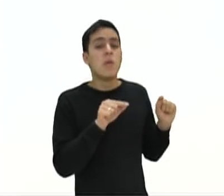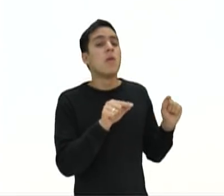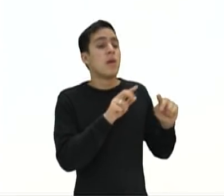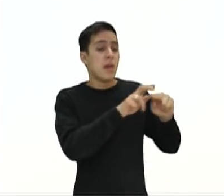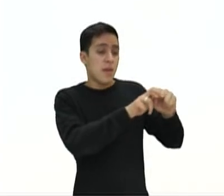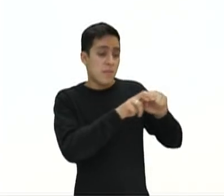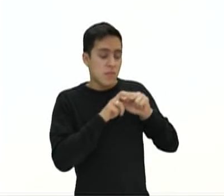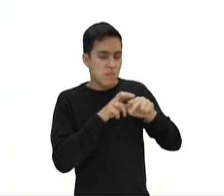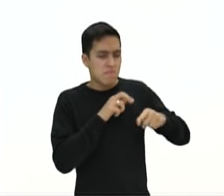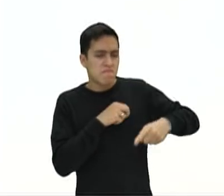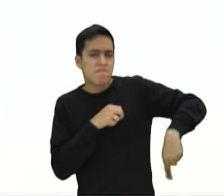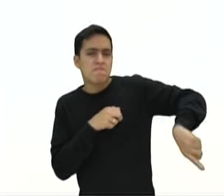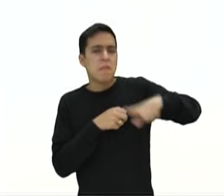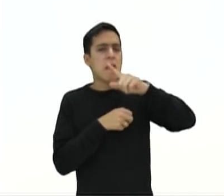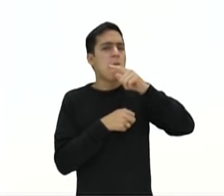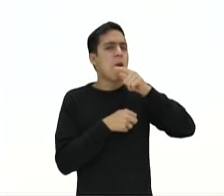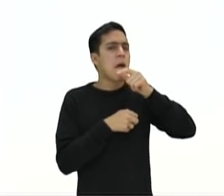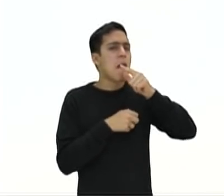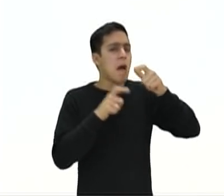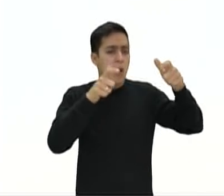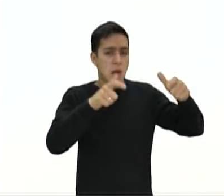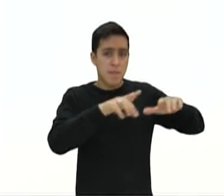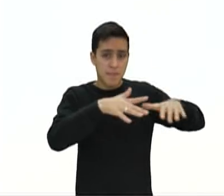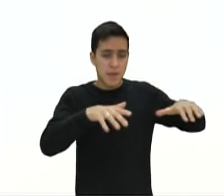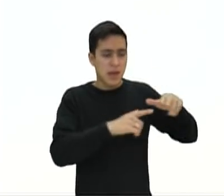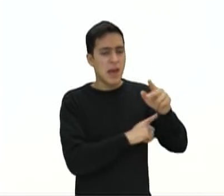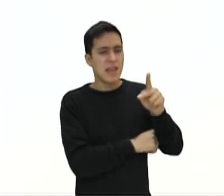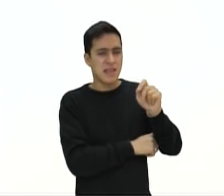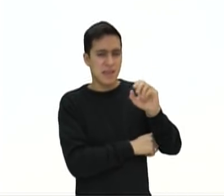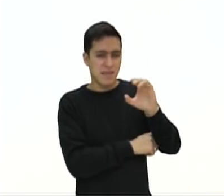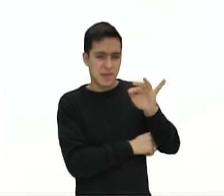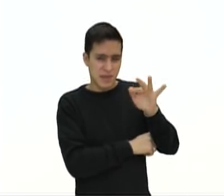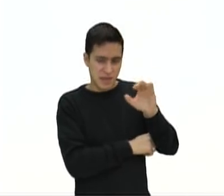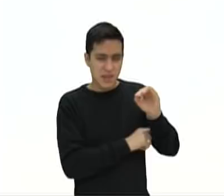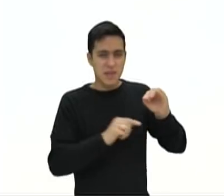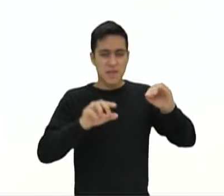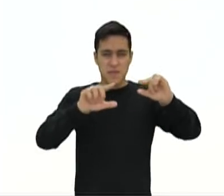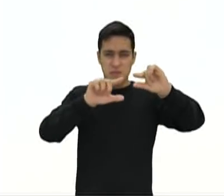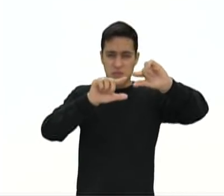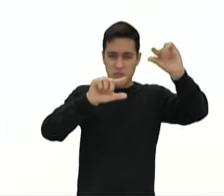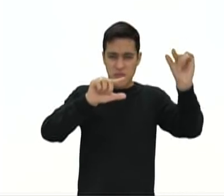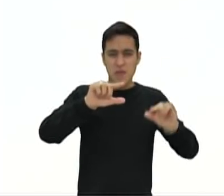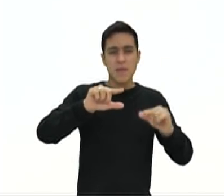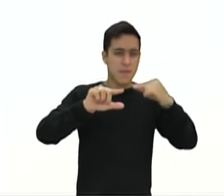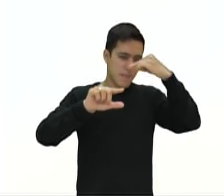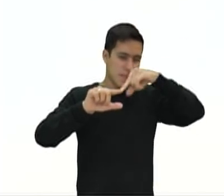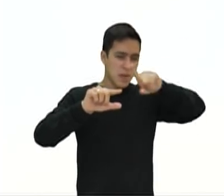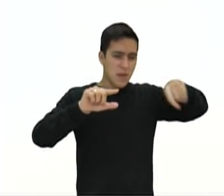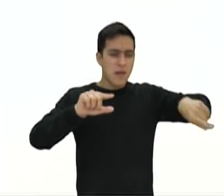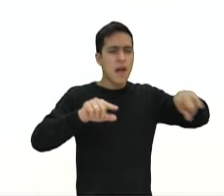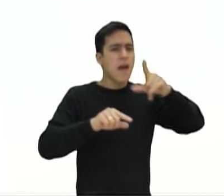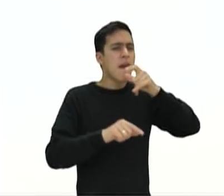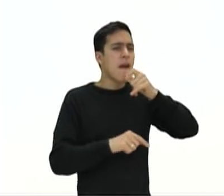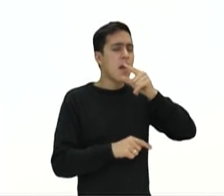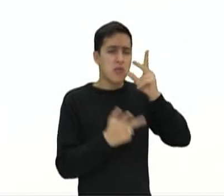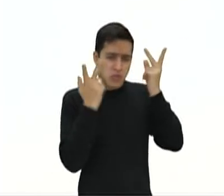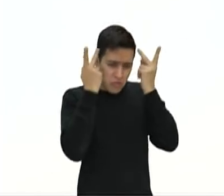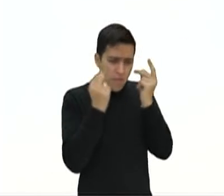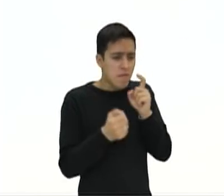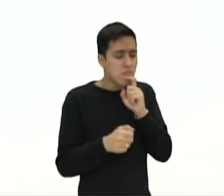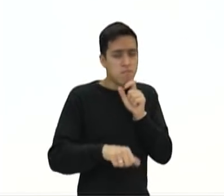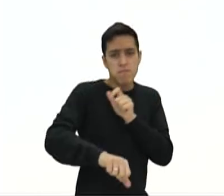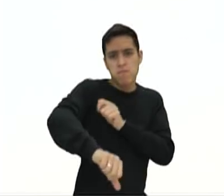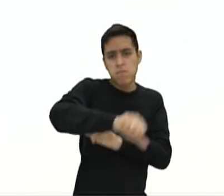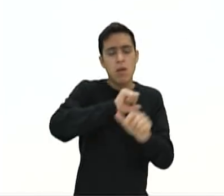aquecimento anormal das águas do Pacífico na costa litorânea do Peru, onde geralmente as águas são mais